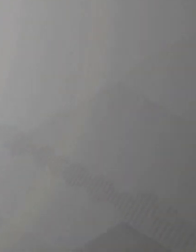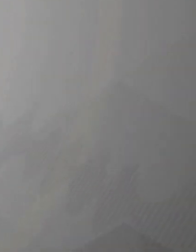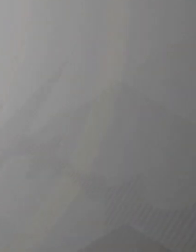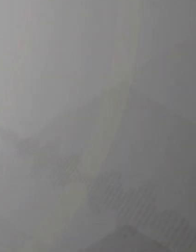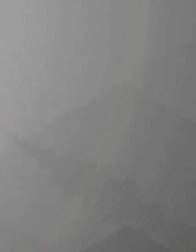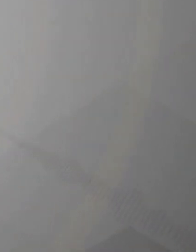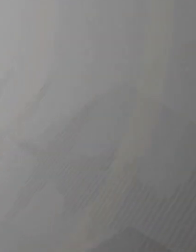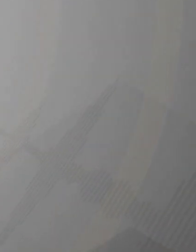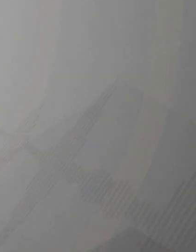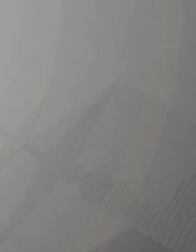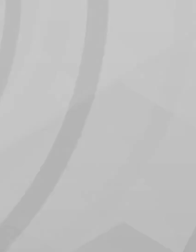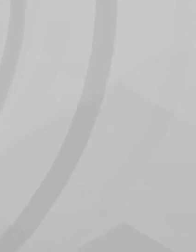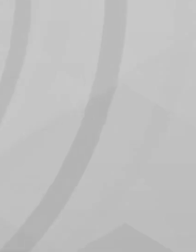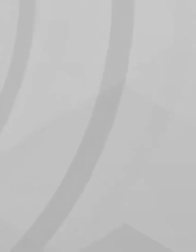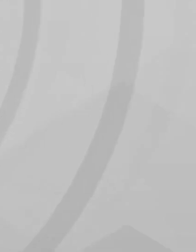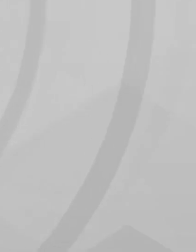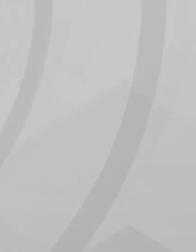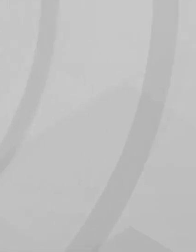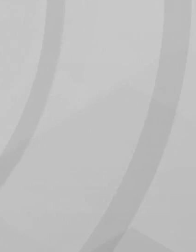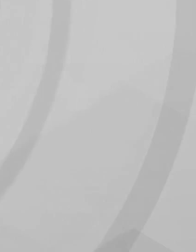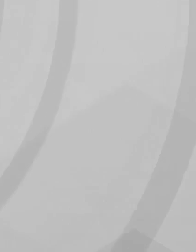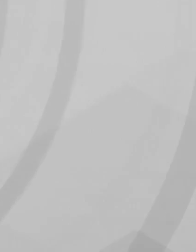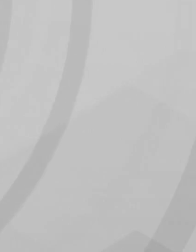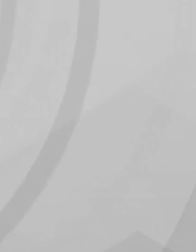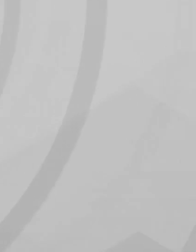Atual e TVT. Você está ouvindo